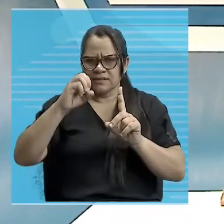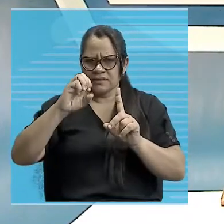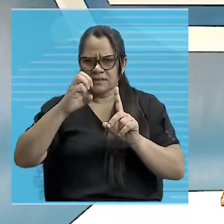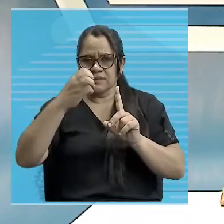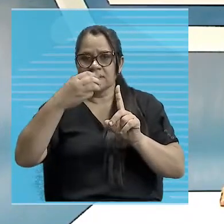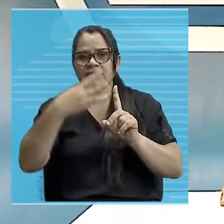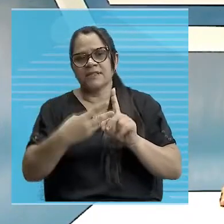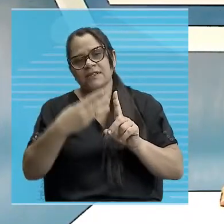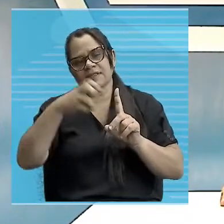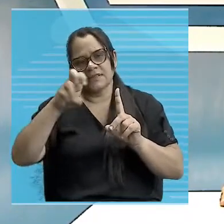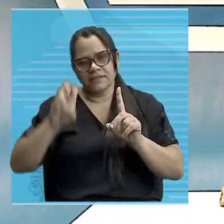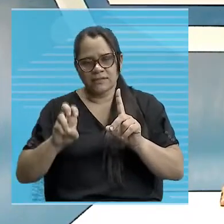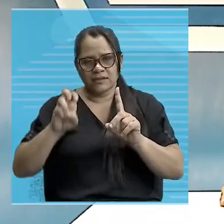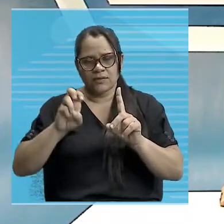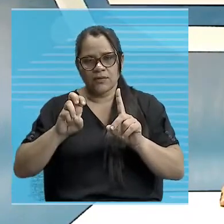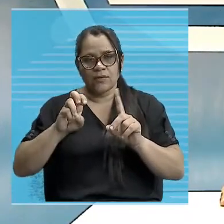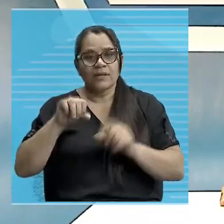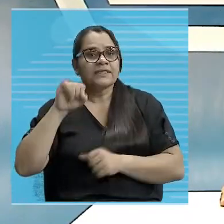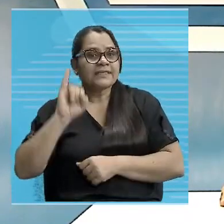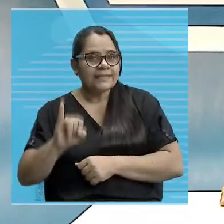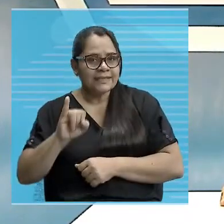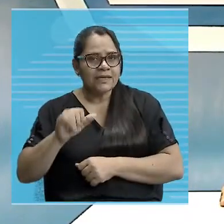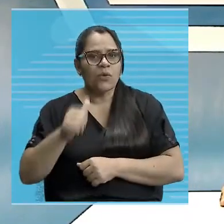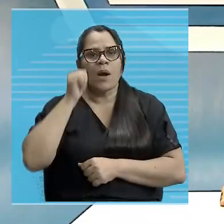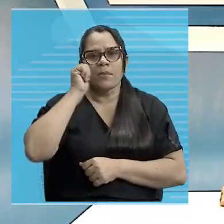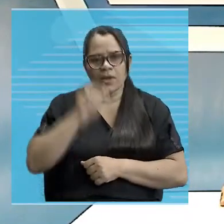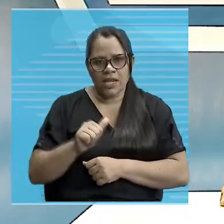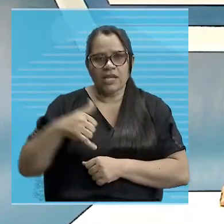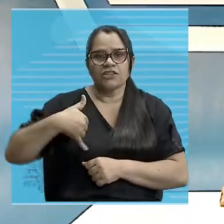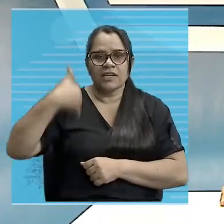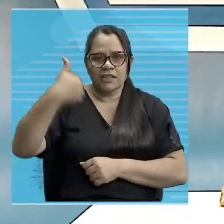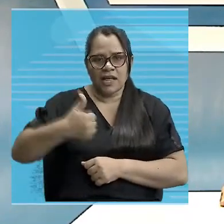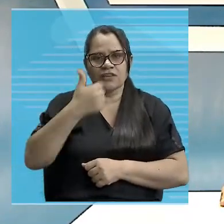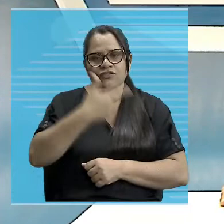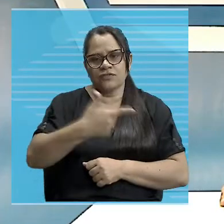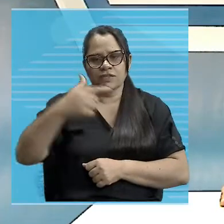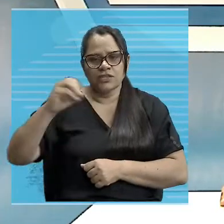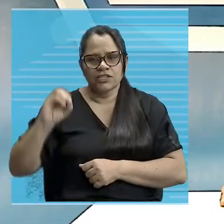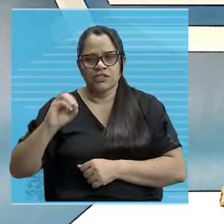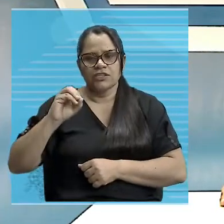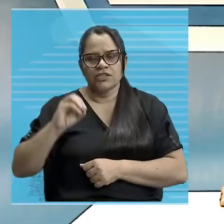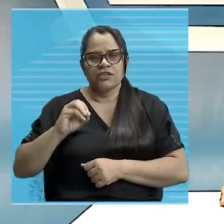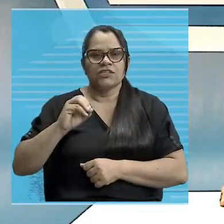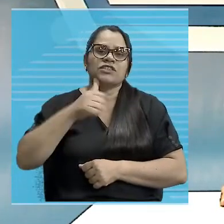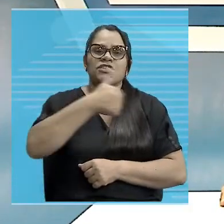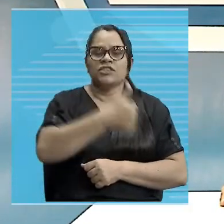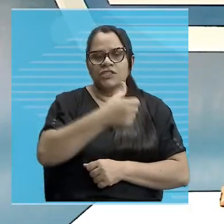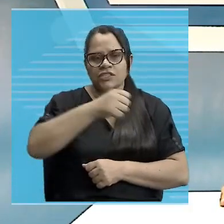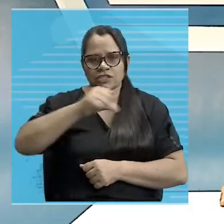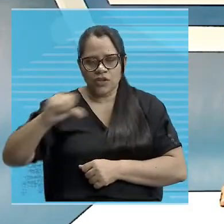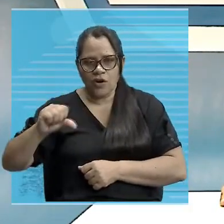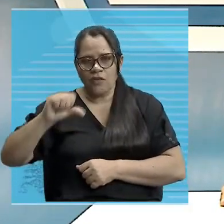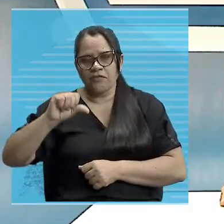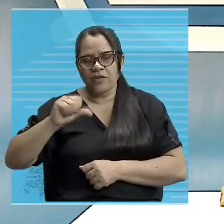Você acha que uma mulher de 20 anos de idade, de 19 anos de idade, de 21 anos de idade, sei